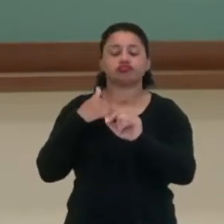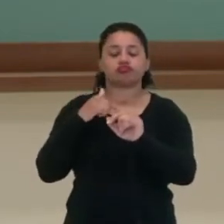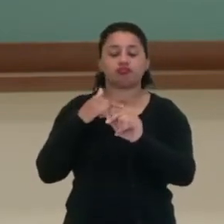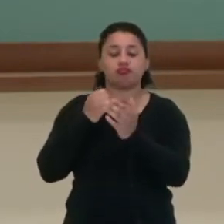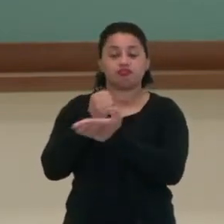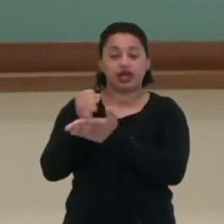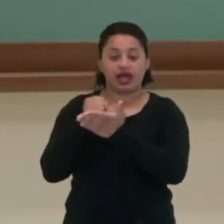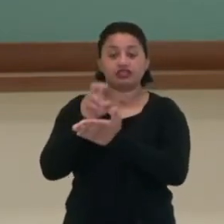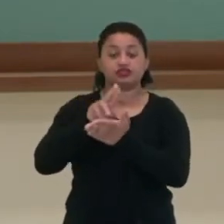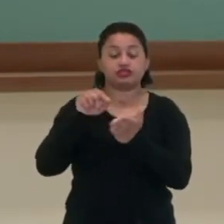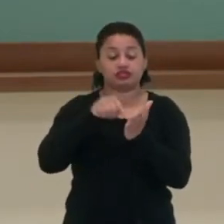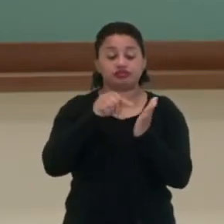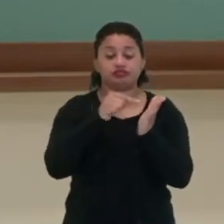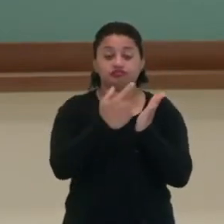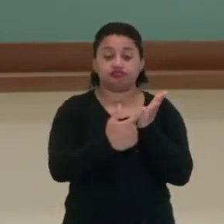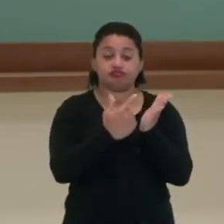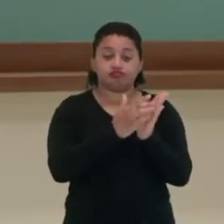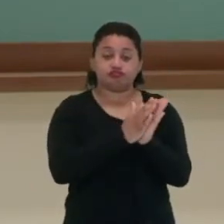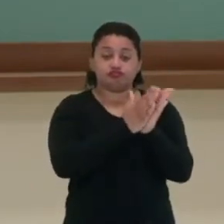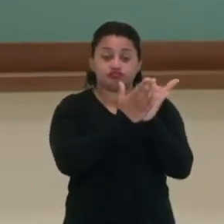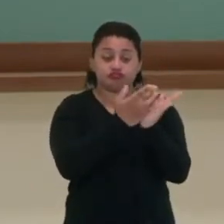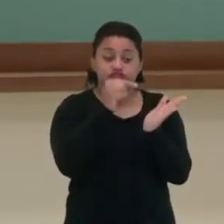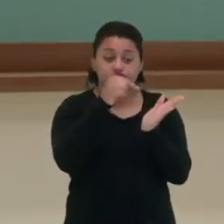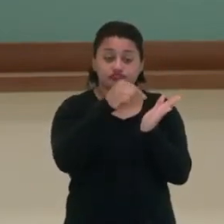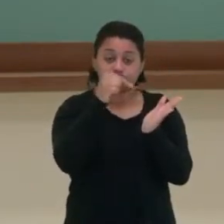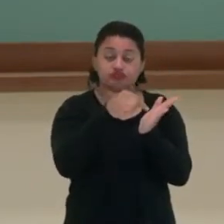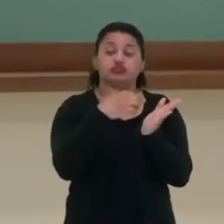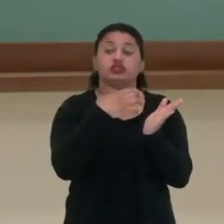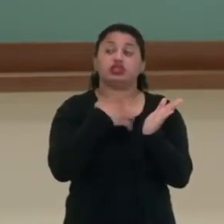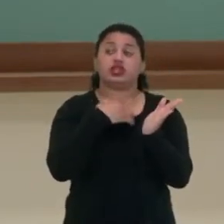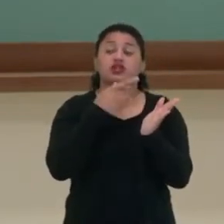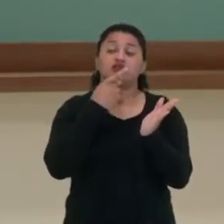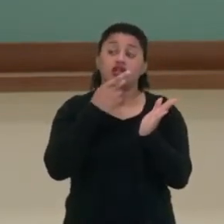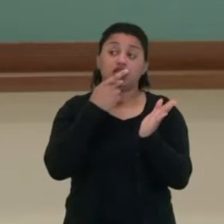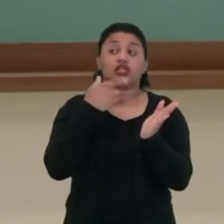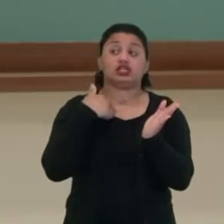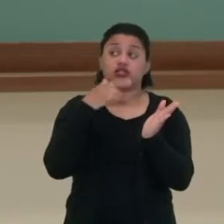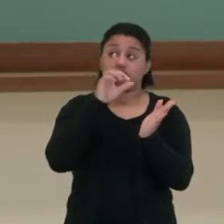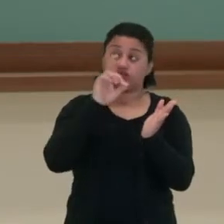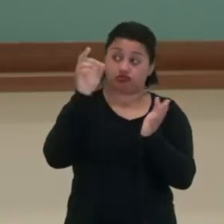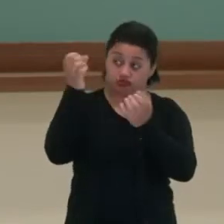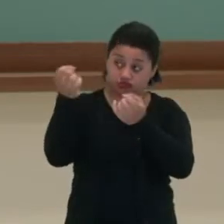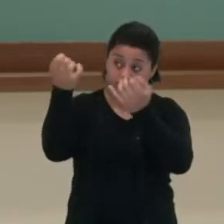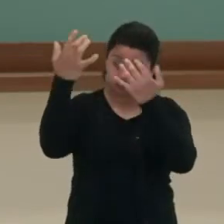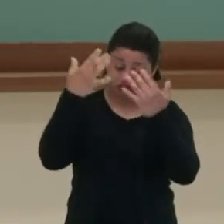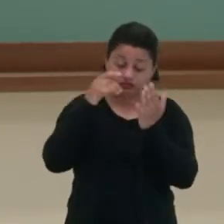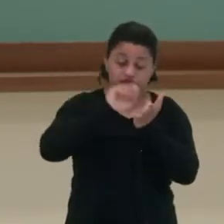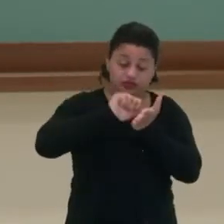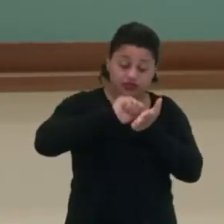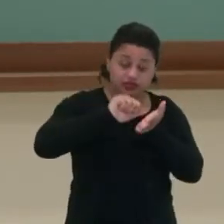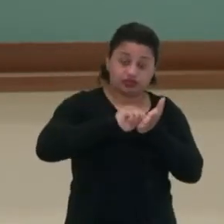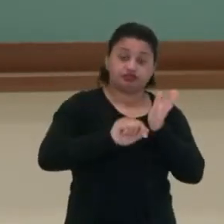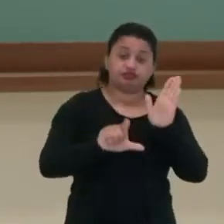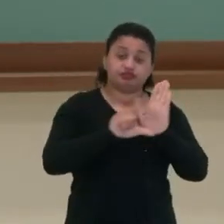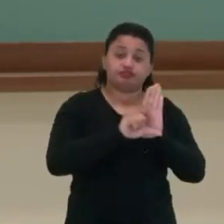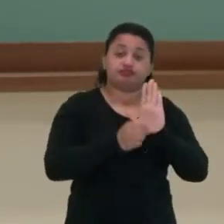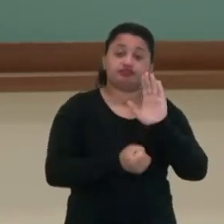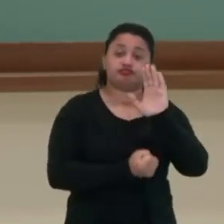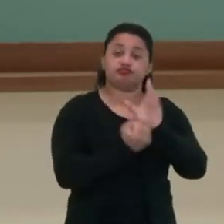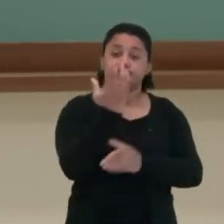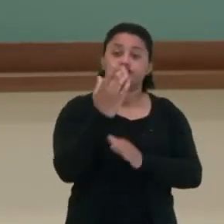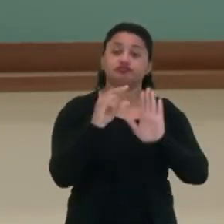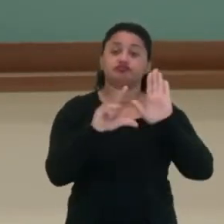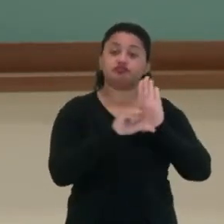o Alcorão, postas de forma divina, ele recebeu a inspiração divina para regulamentar essas leis. Porém, a